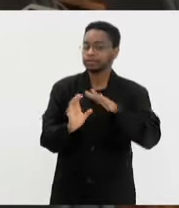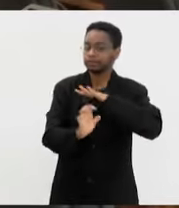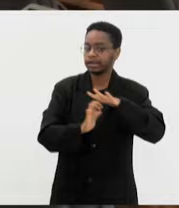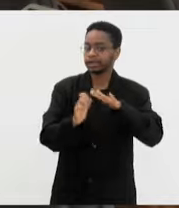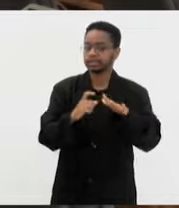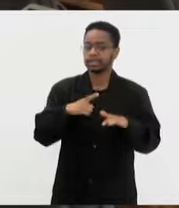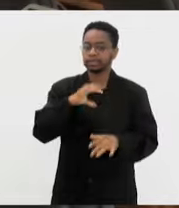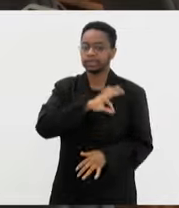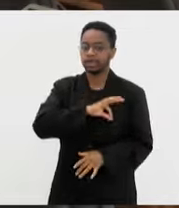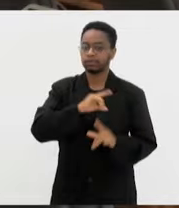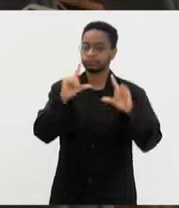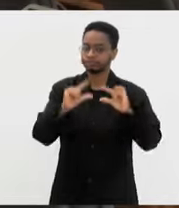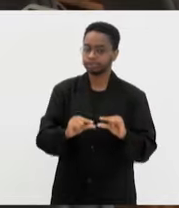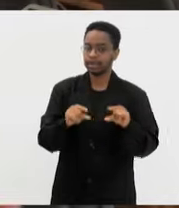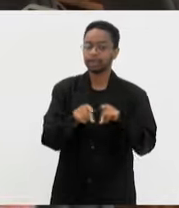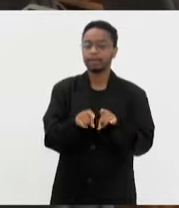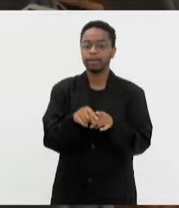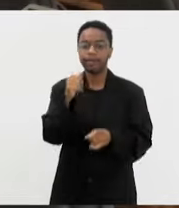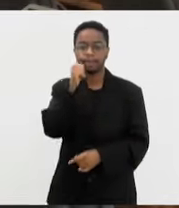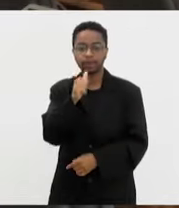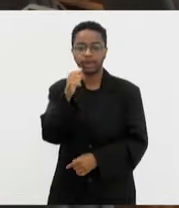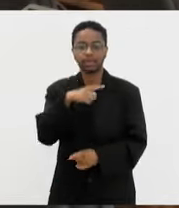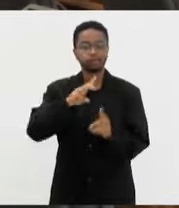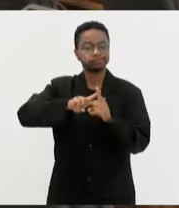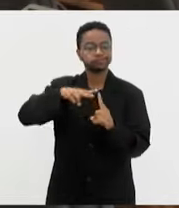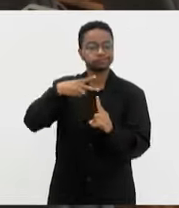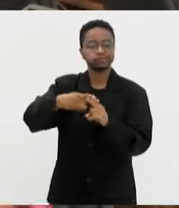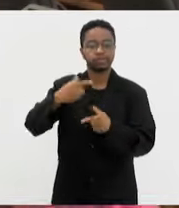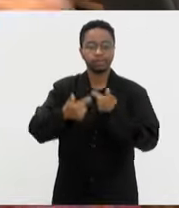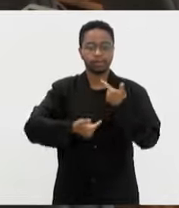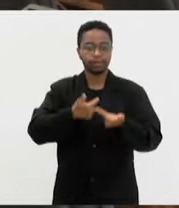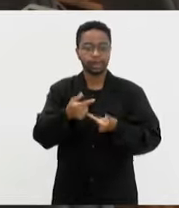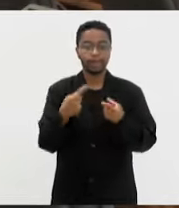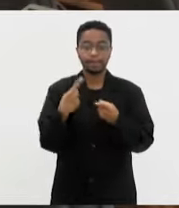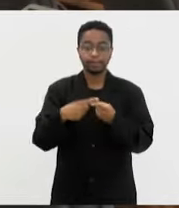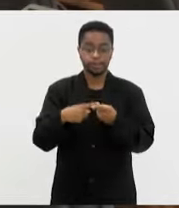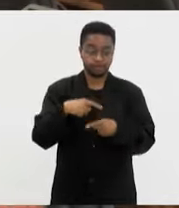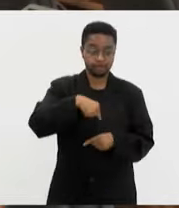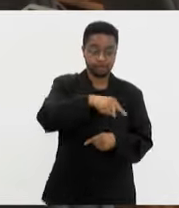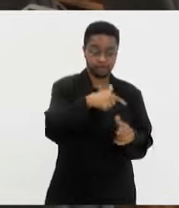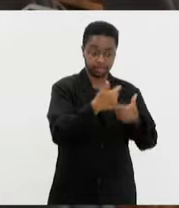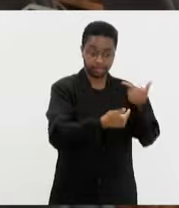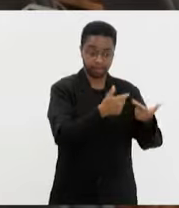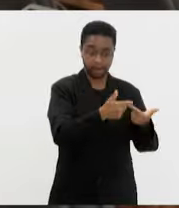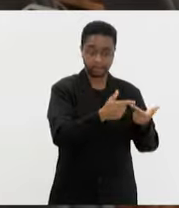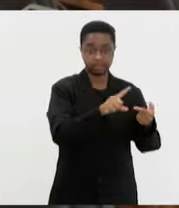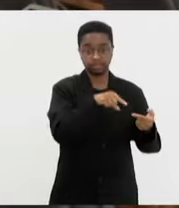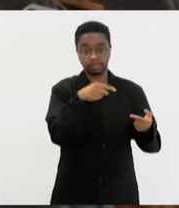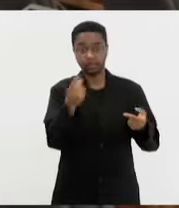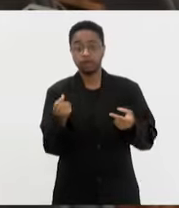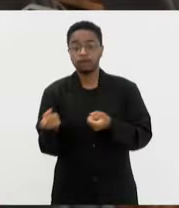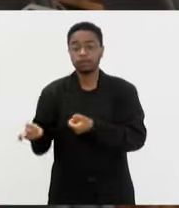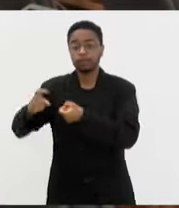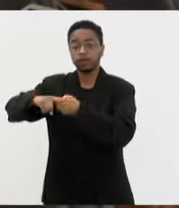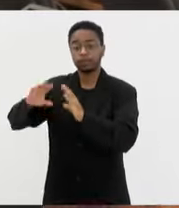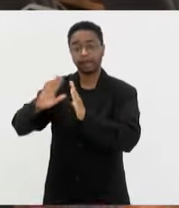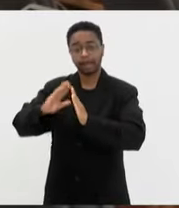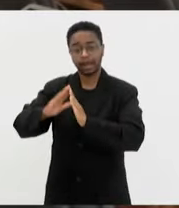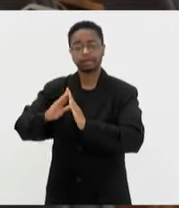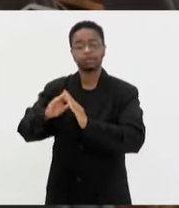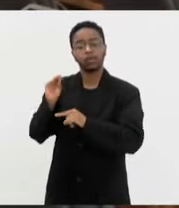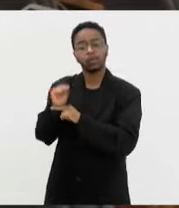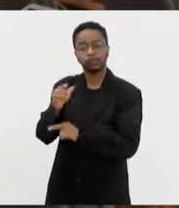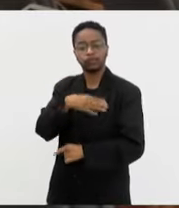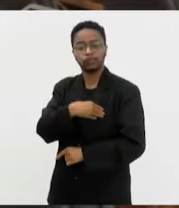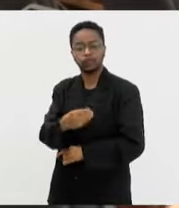ganha menos. E a mulher também tem a questão da dupla jornada de trabalho, que ela vai, trabalha, chega em casa, toma conta de filho, arruma a casa,